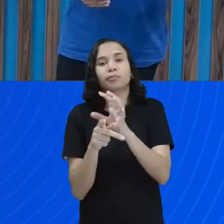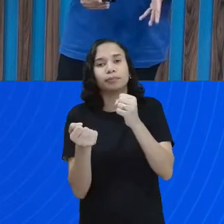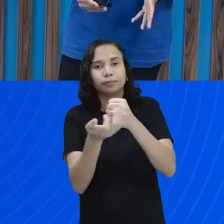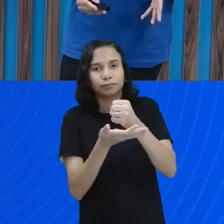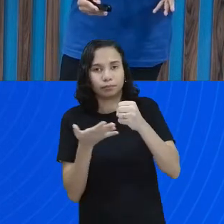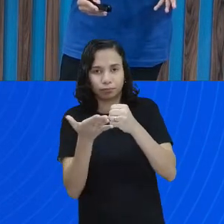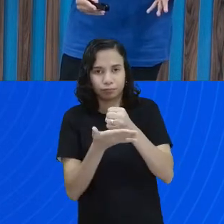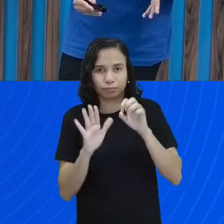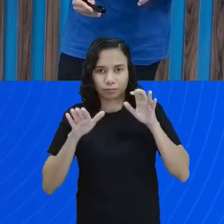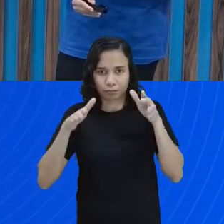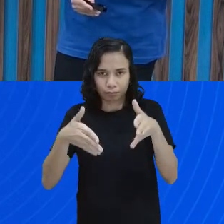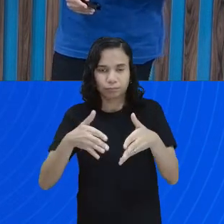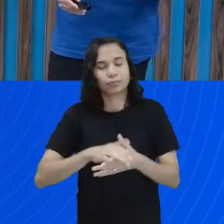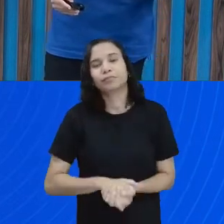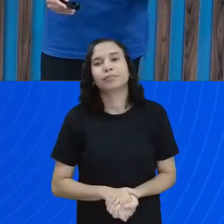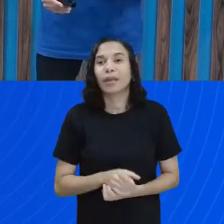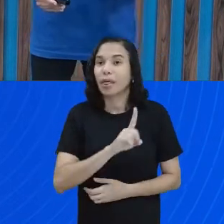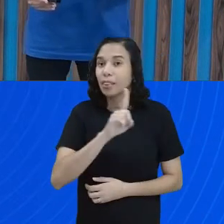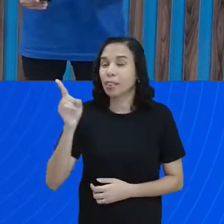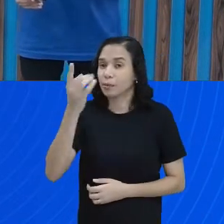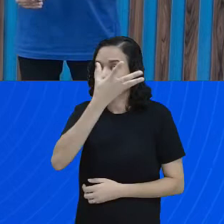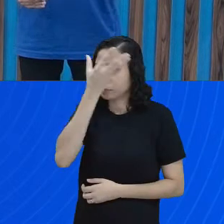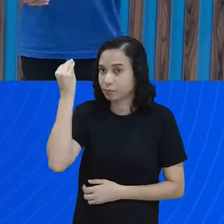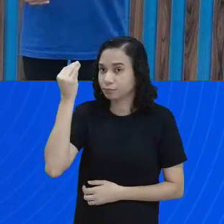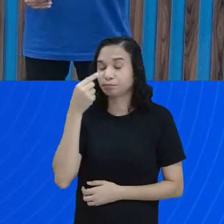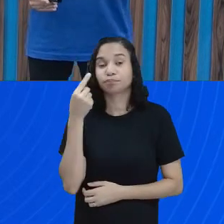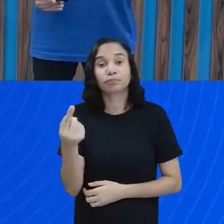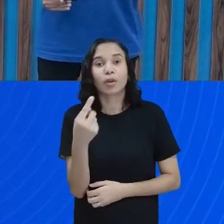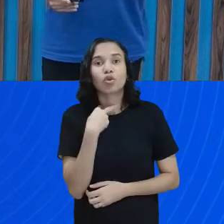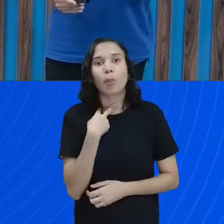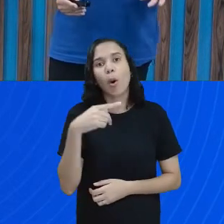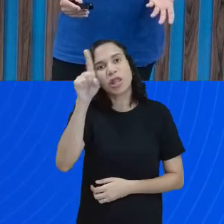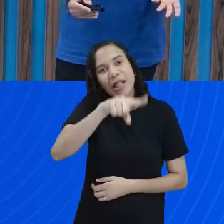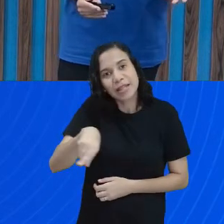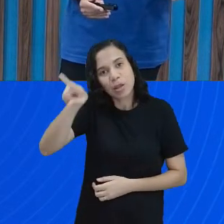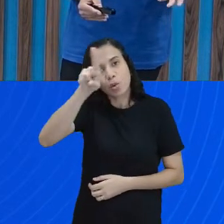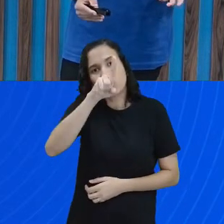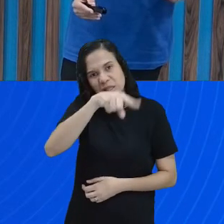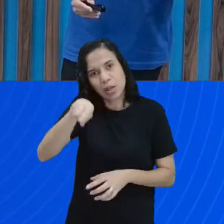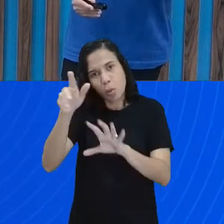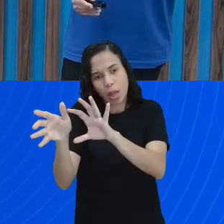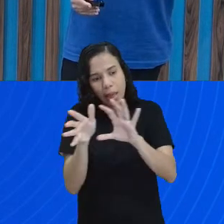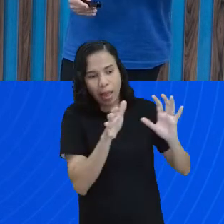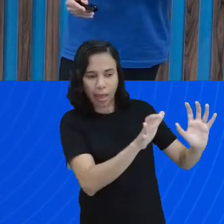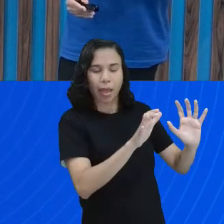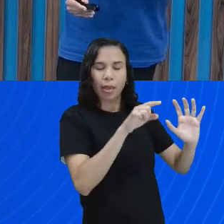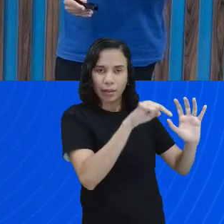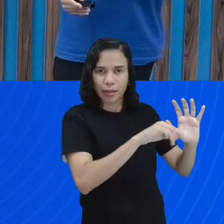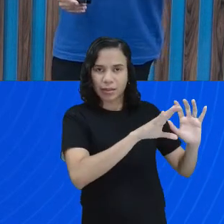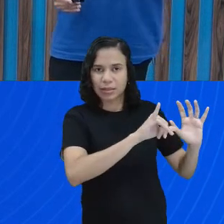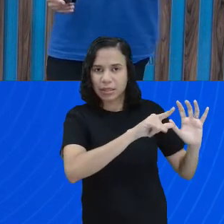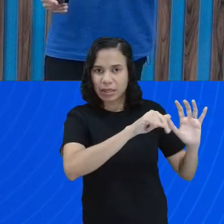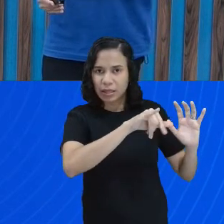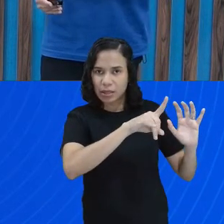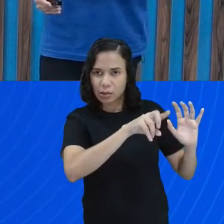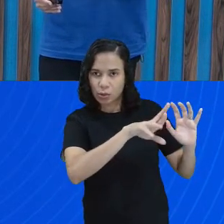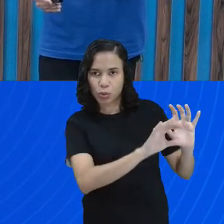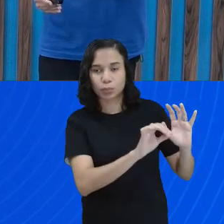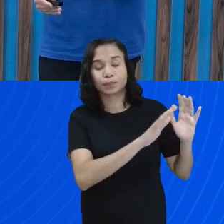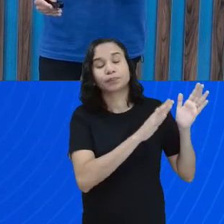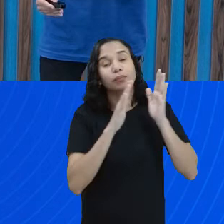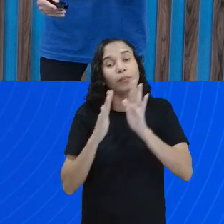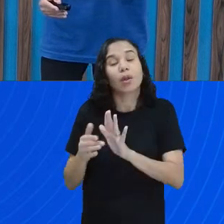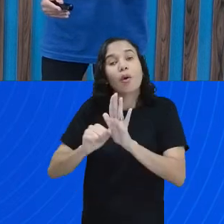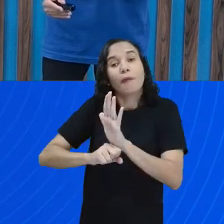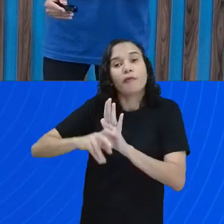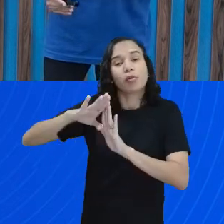aí específica, tá bom? Não esquece disso. Só não pode ser círculo, que aí não é polígono. Então, o volume é a área da base